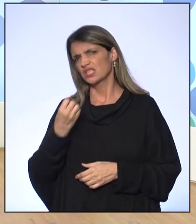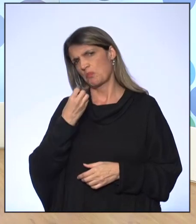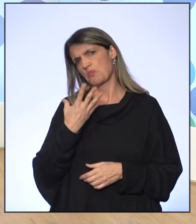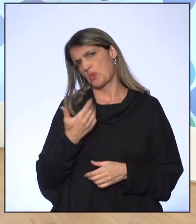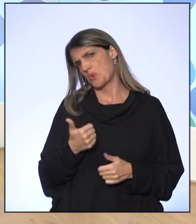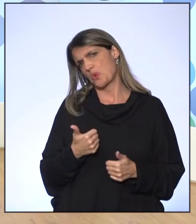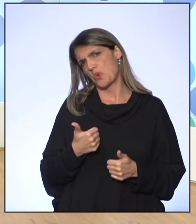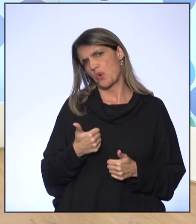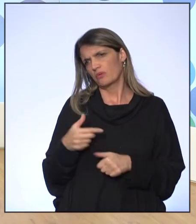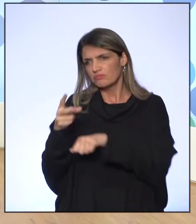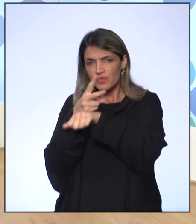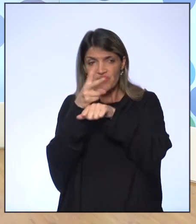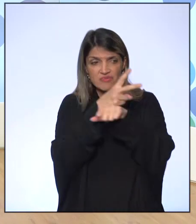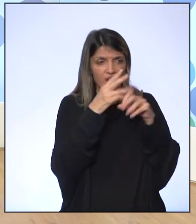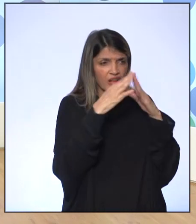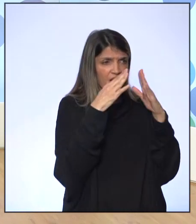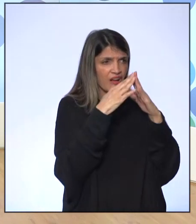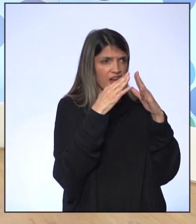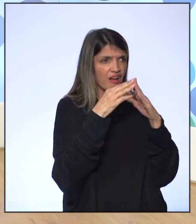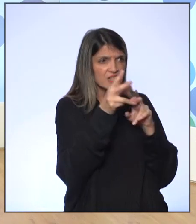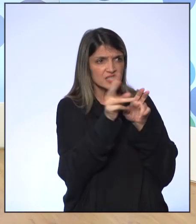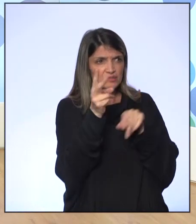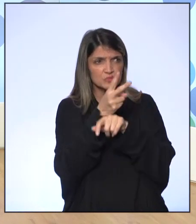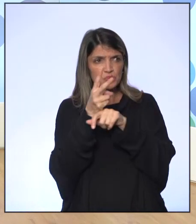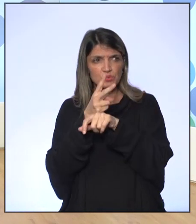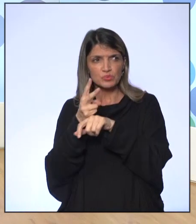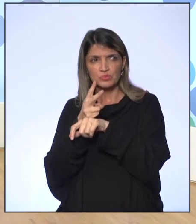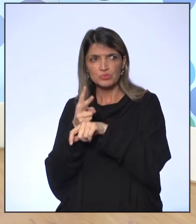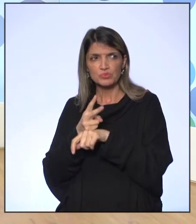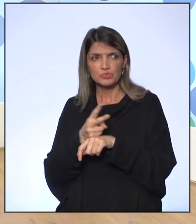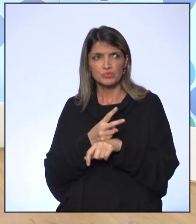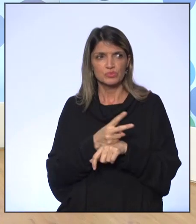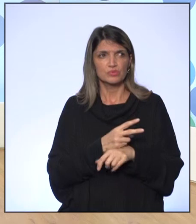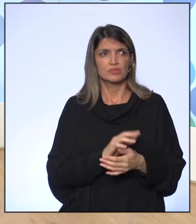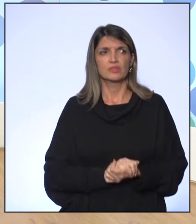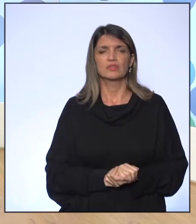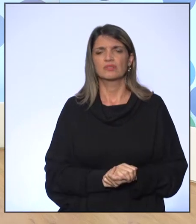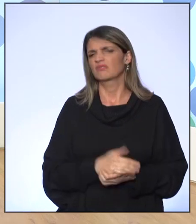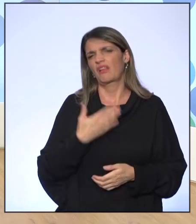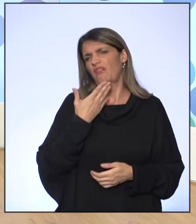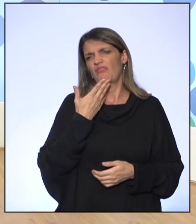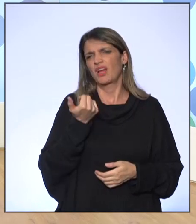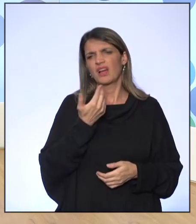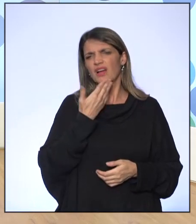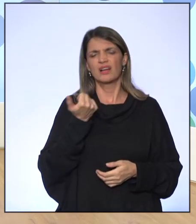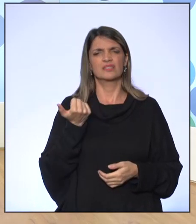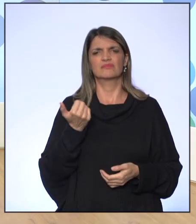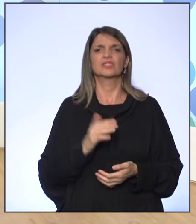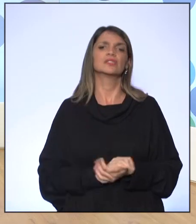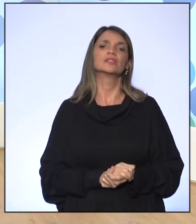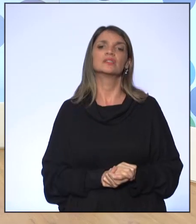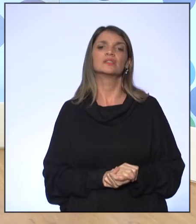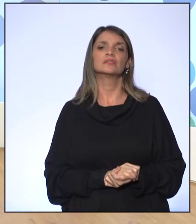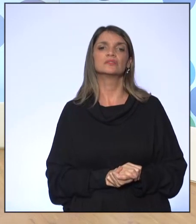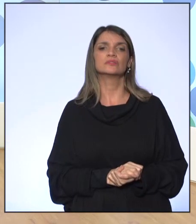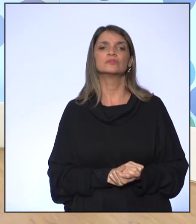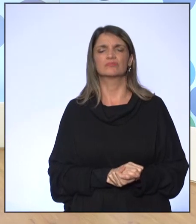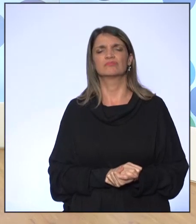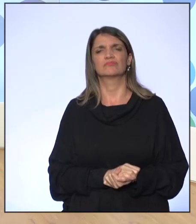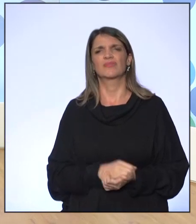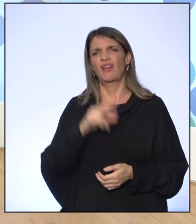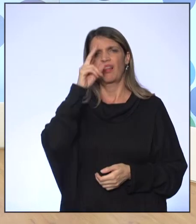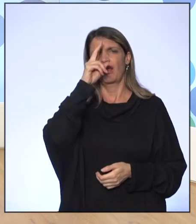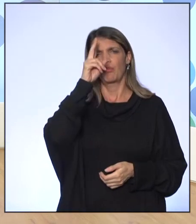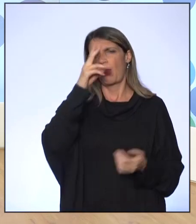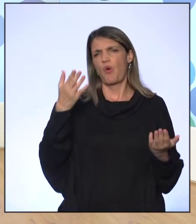procurar pela casa. Sim, acho que às vezes tem algum aparelho já perto para eles já interagir ali. É, e ainda ele pode lembrar também, né? Porque tem Sim, muita hoje